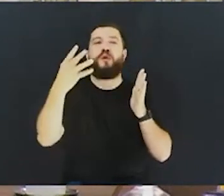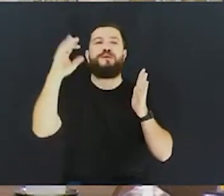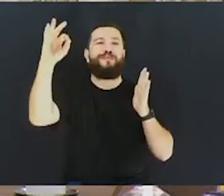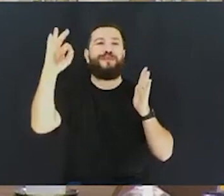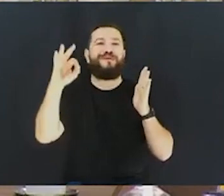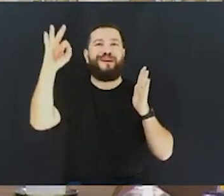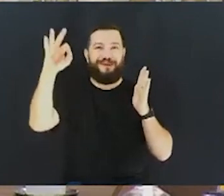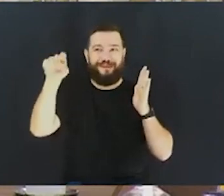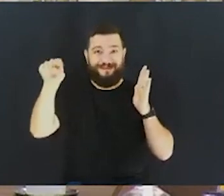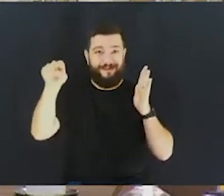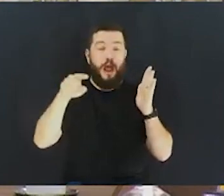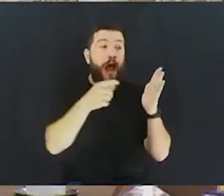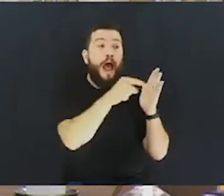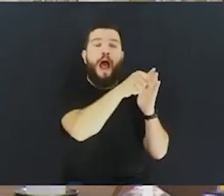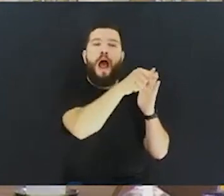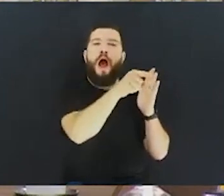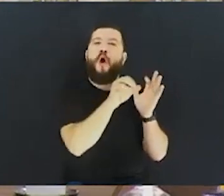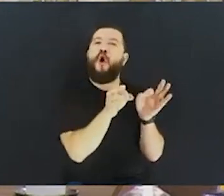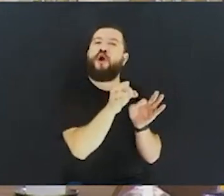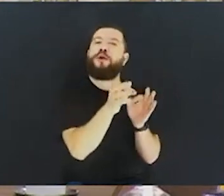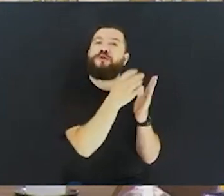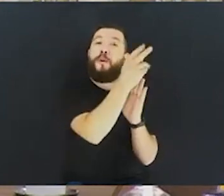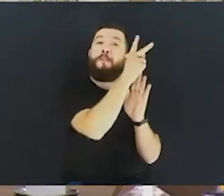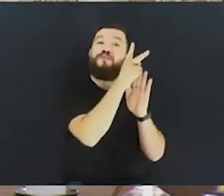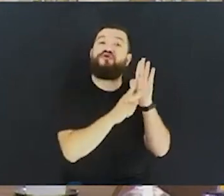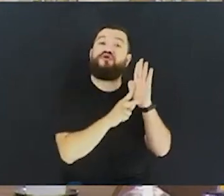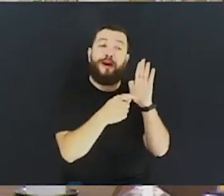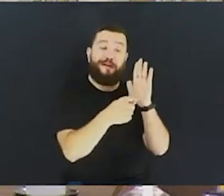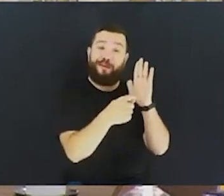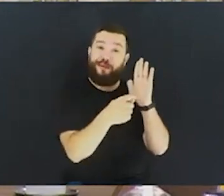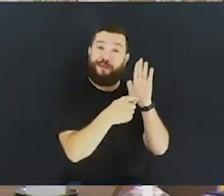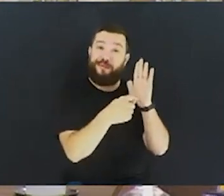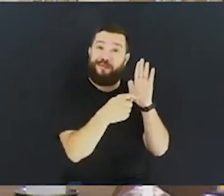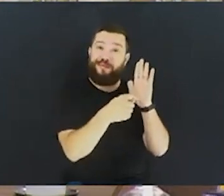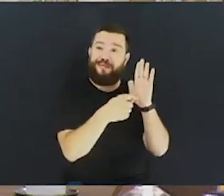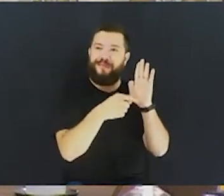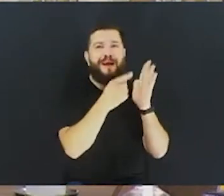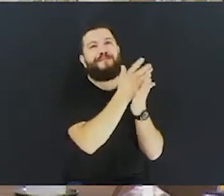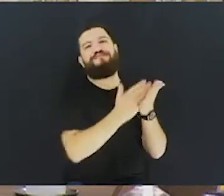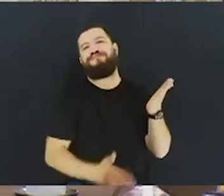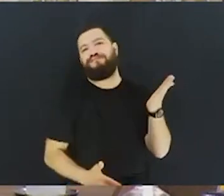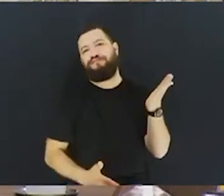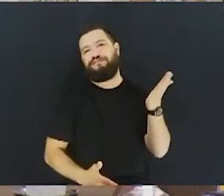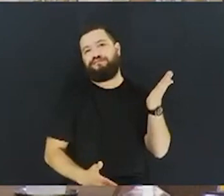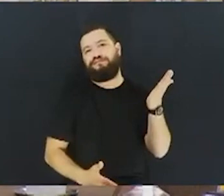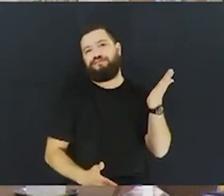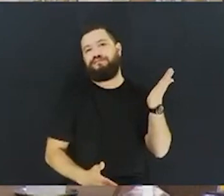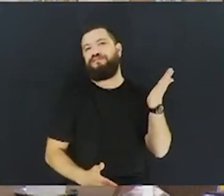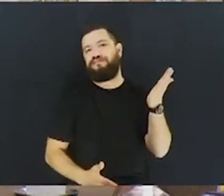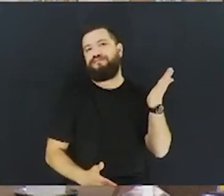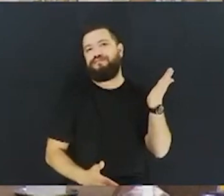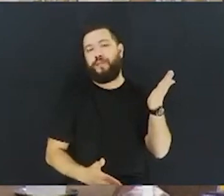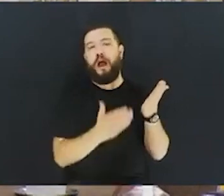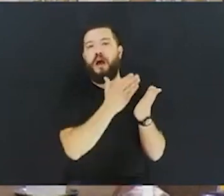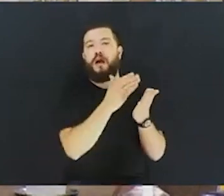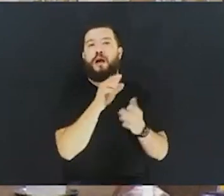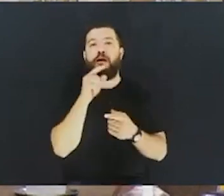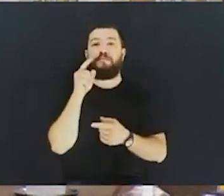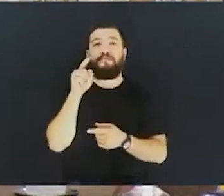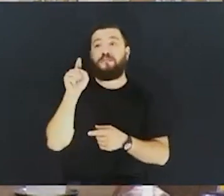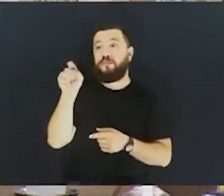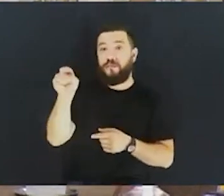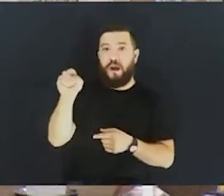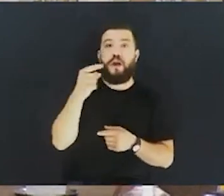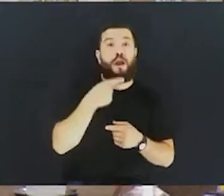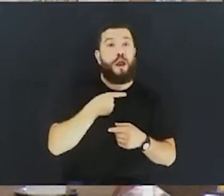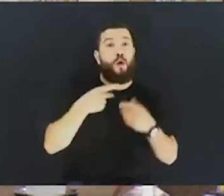para todos os aposentados da Prefeitura que nos seguem, os quais nós temos um grande apreço e que a